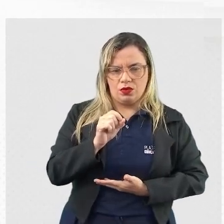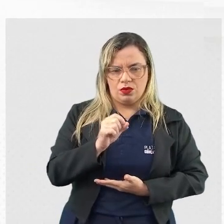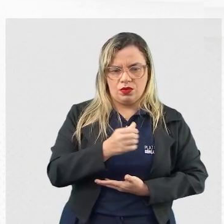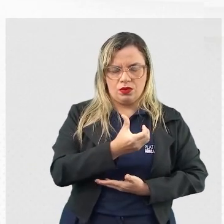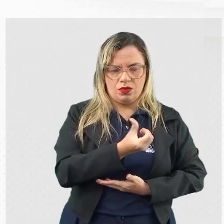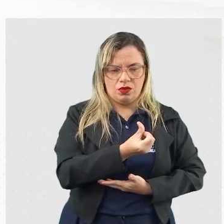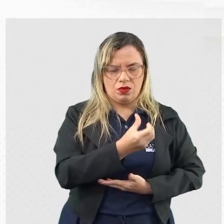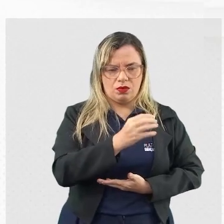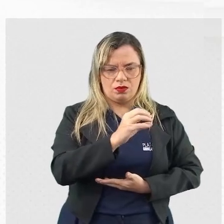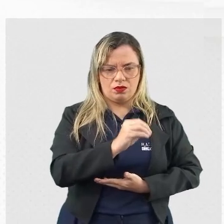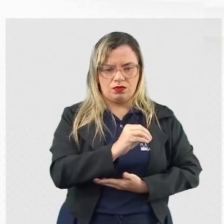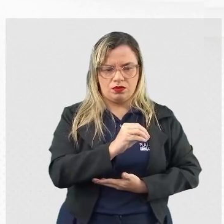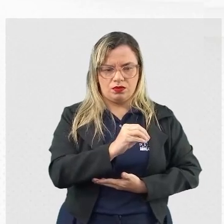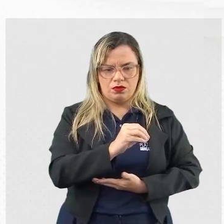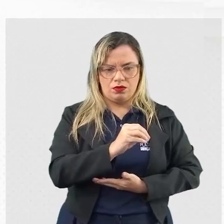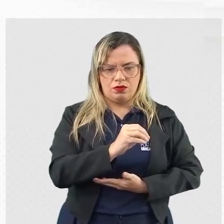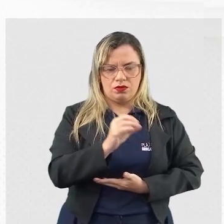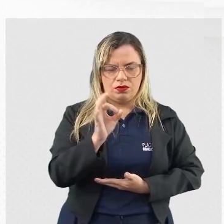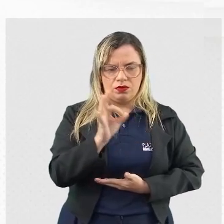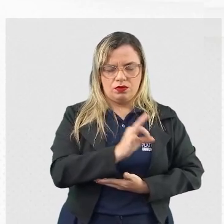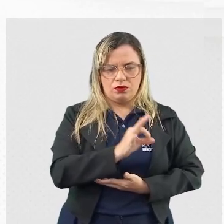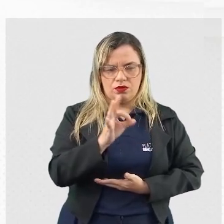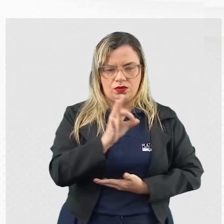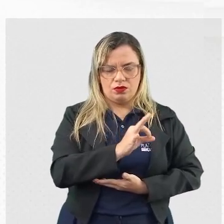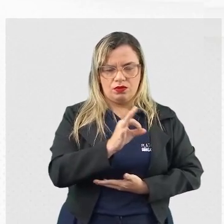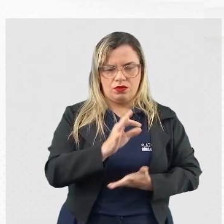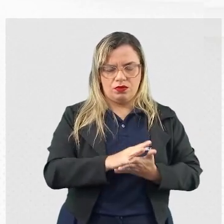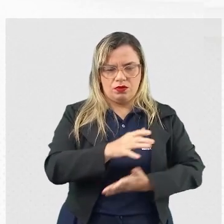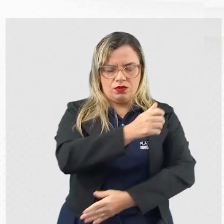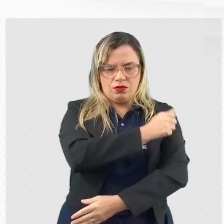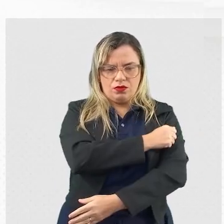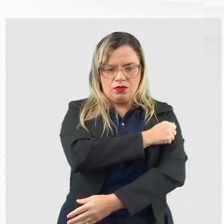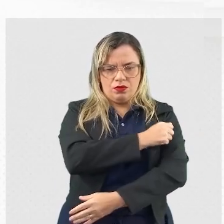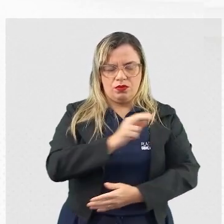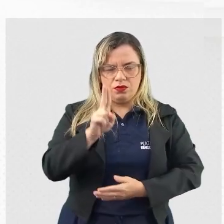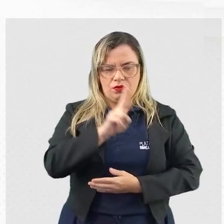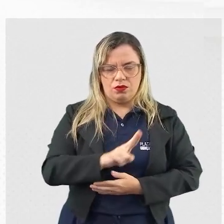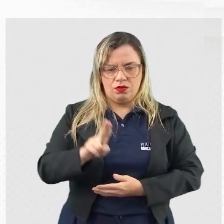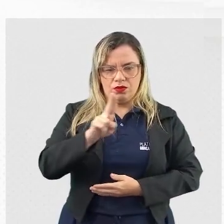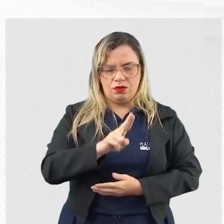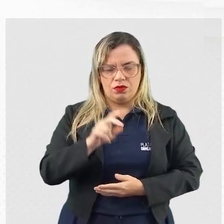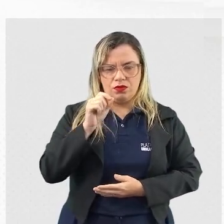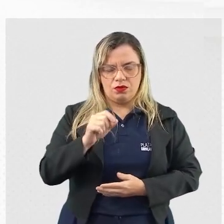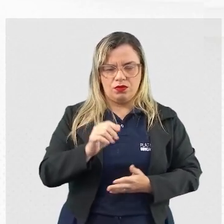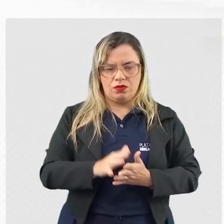alunos, 60% desses alunos usam o